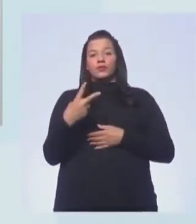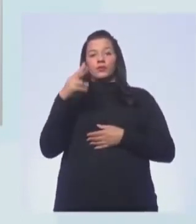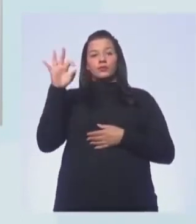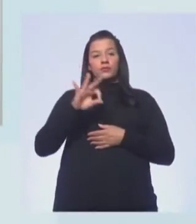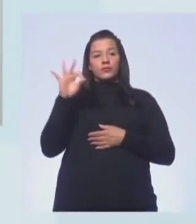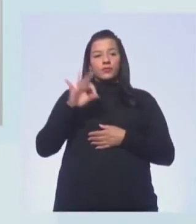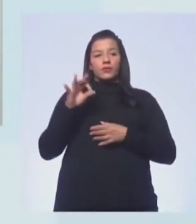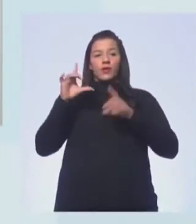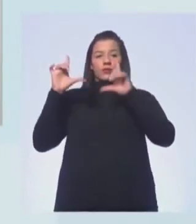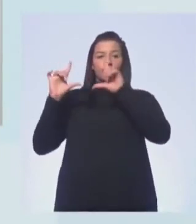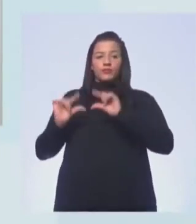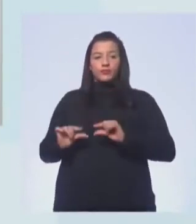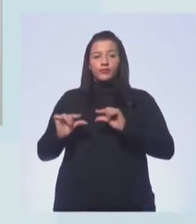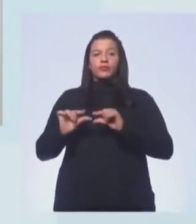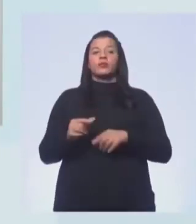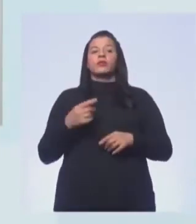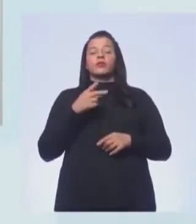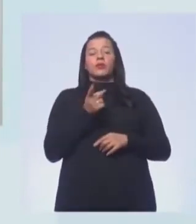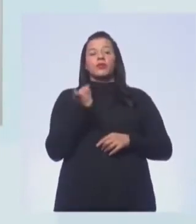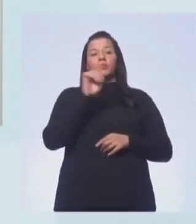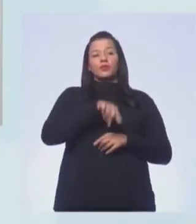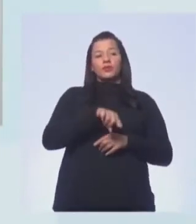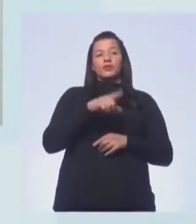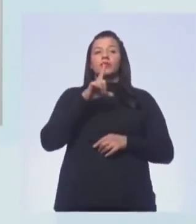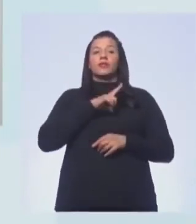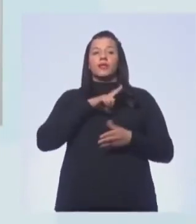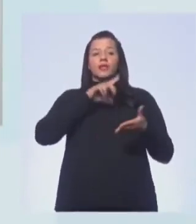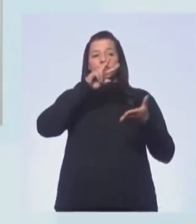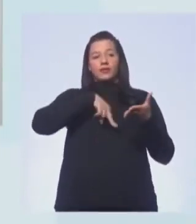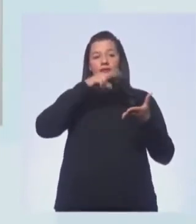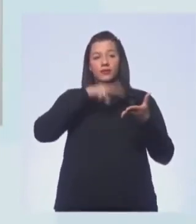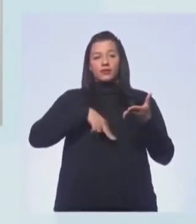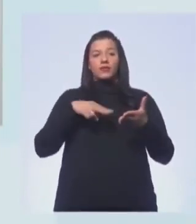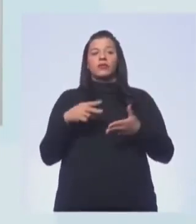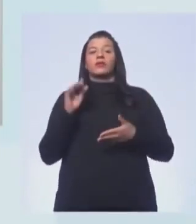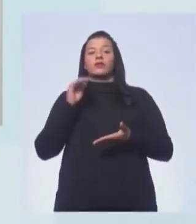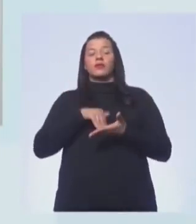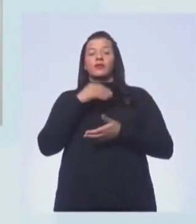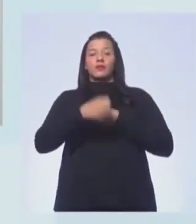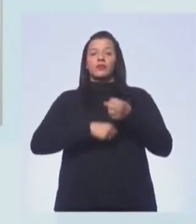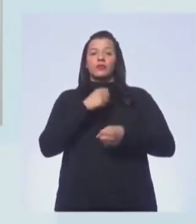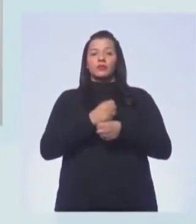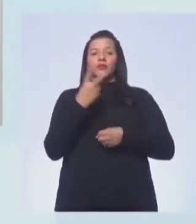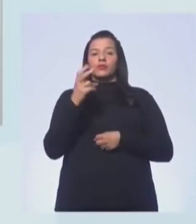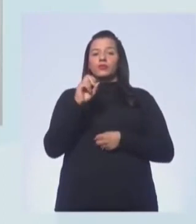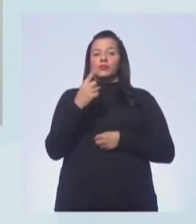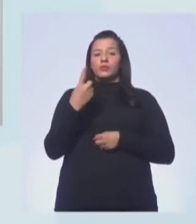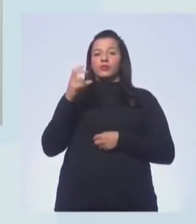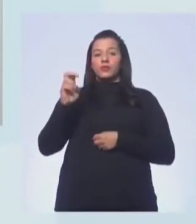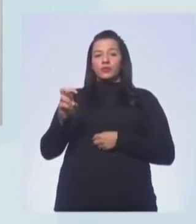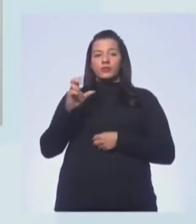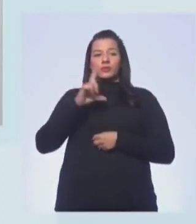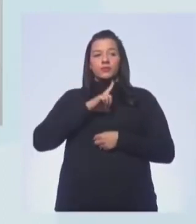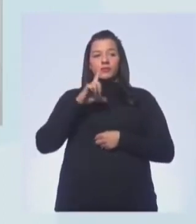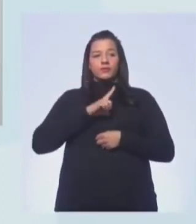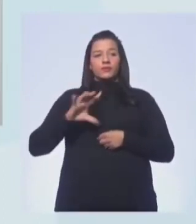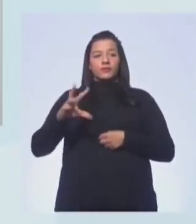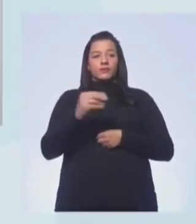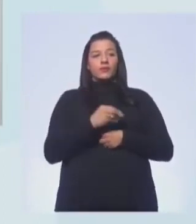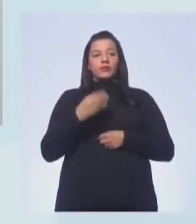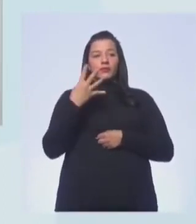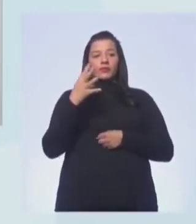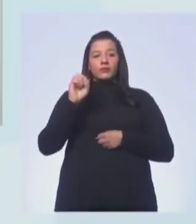para 52%. Já no segundo gráfico mostra quem eram os leitores em 2015, eram 52%, e os não